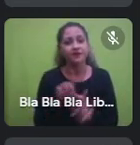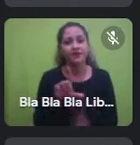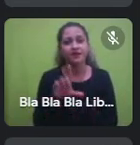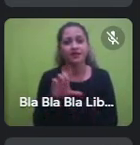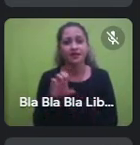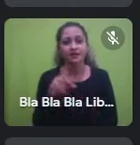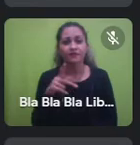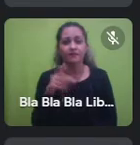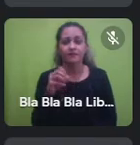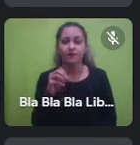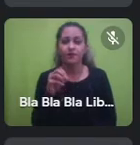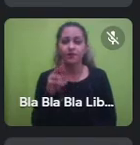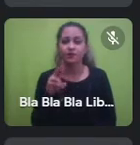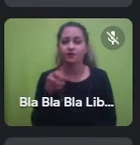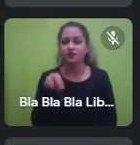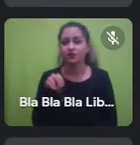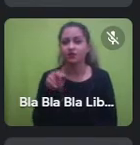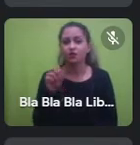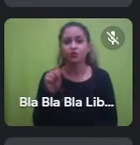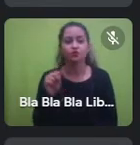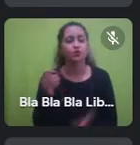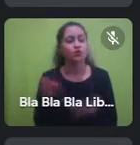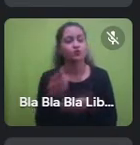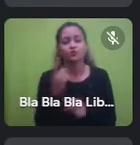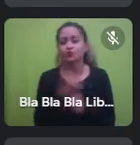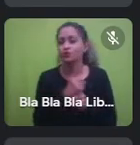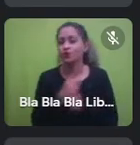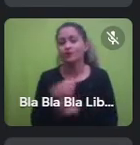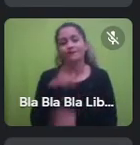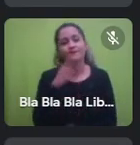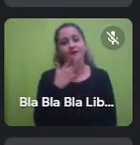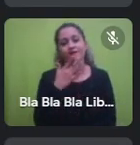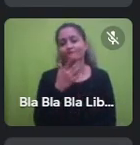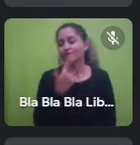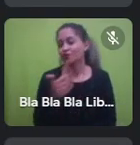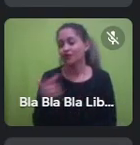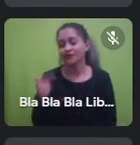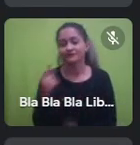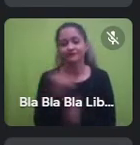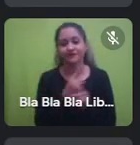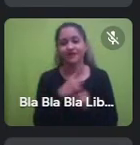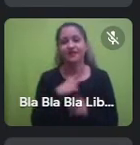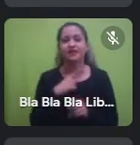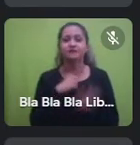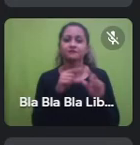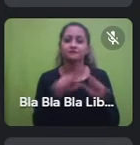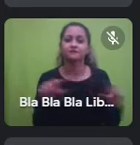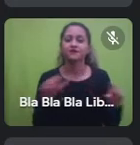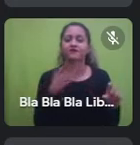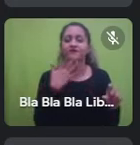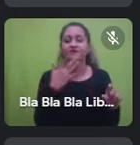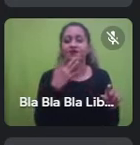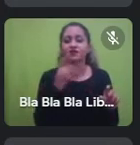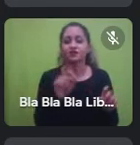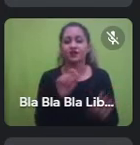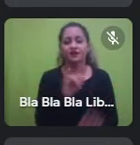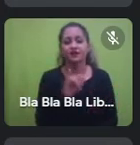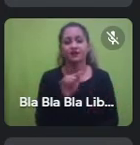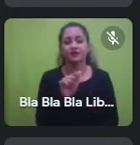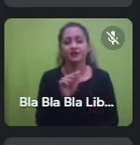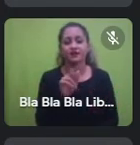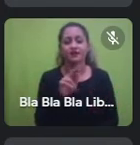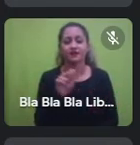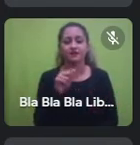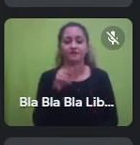leporinos, tá, gente? Eu tenho uma expressão muito importante aqui da glutationa no igarapé gelado e tem